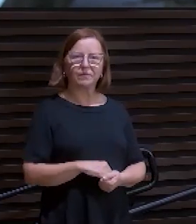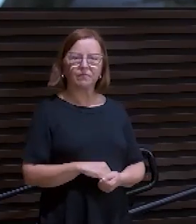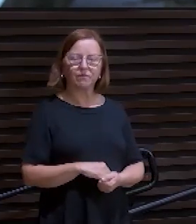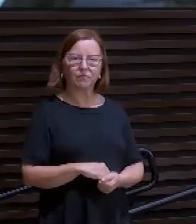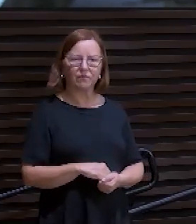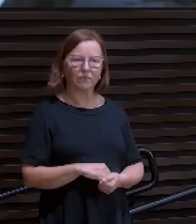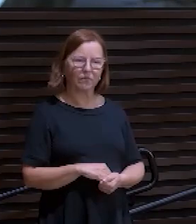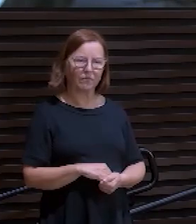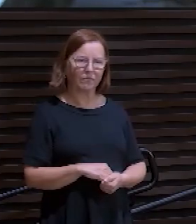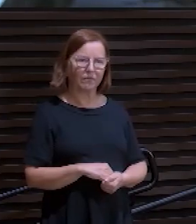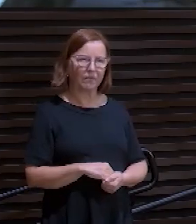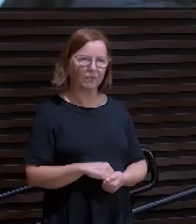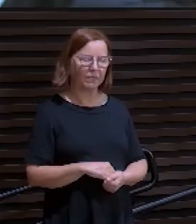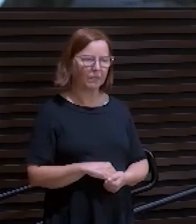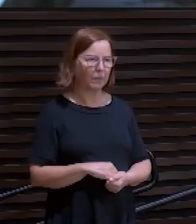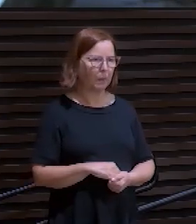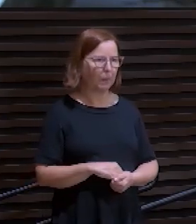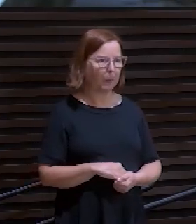isso aqui?